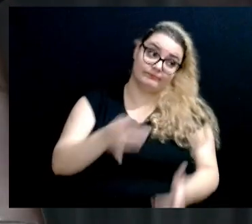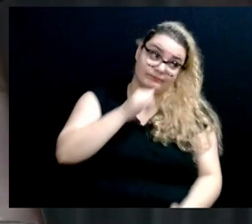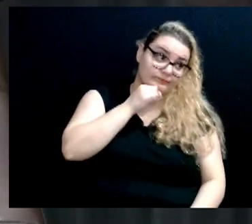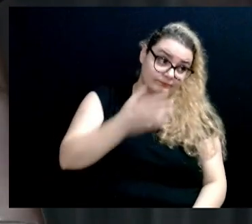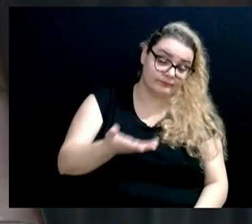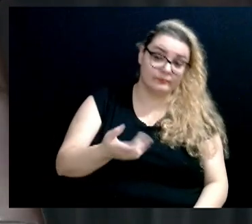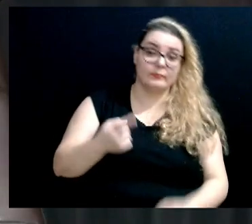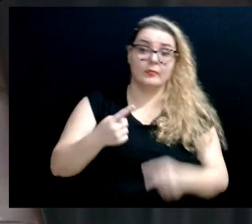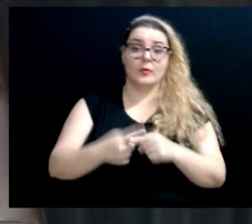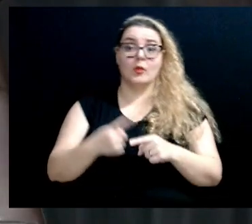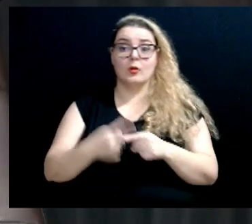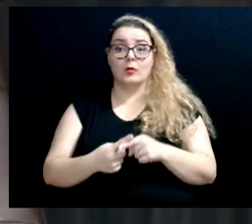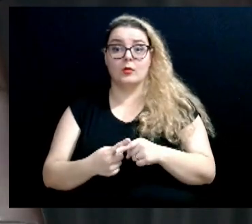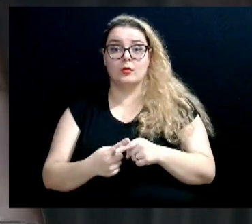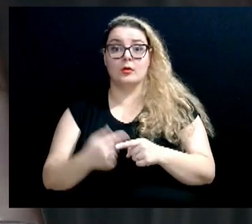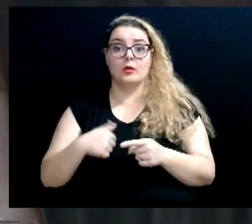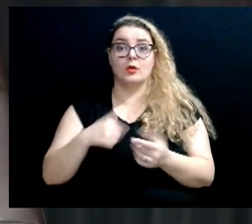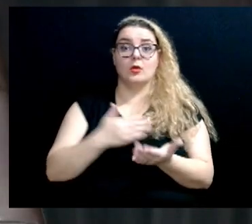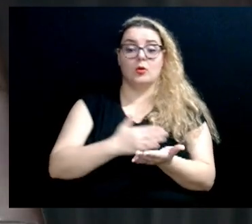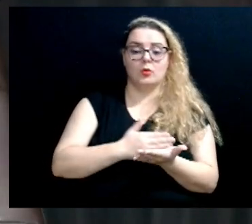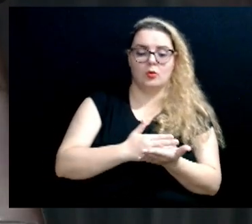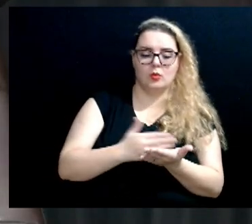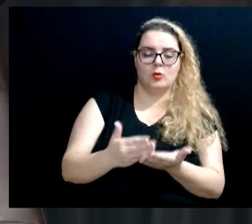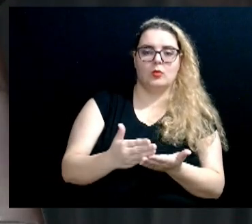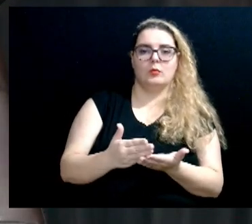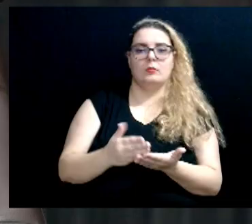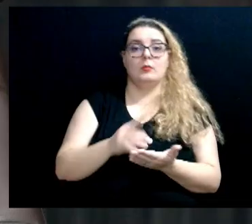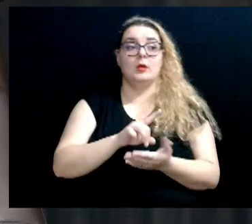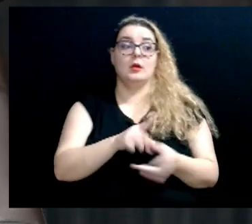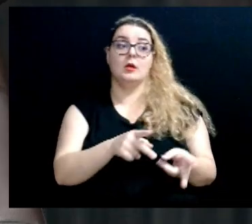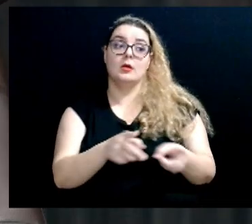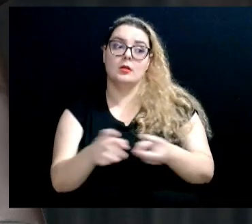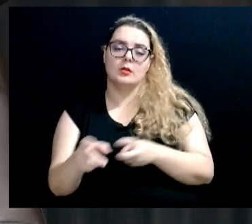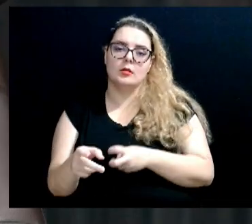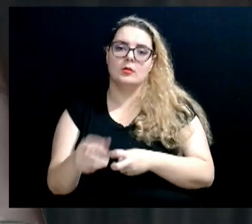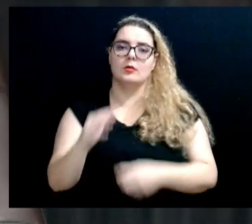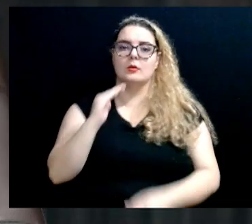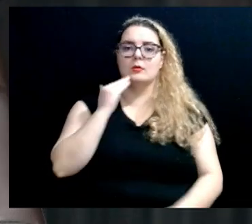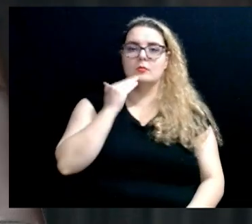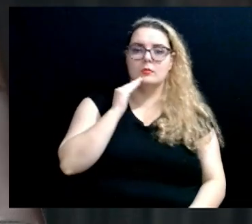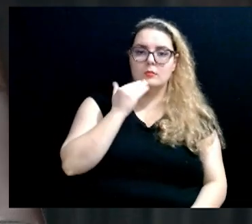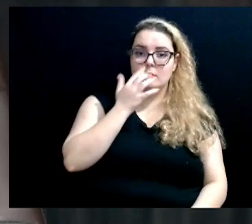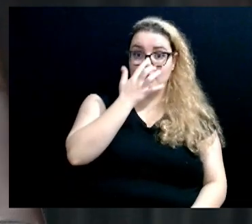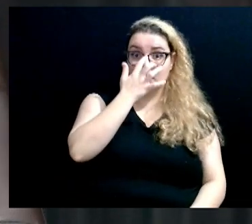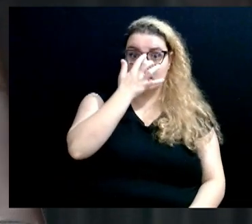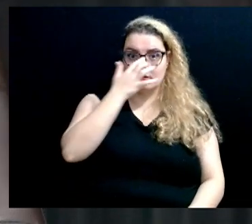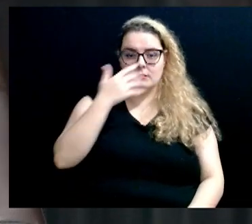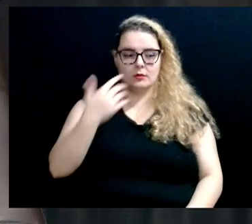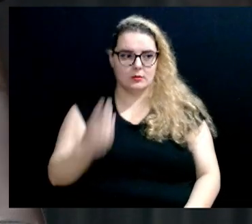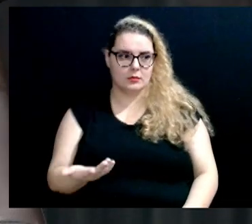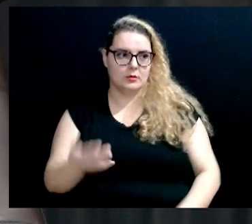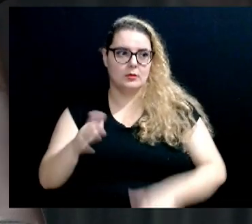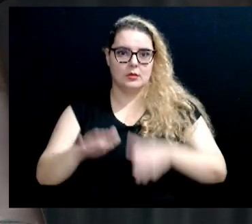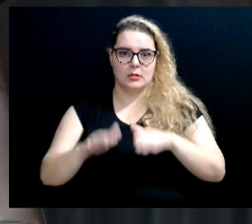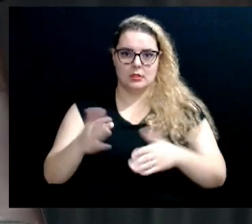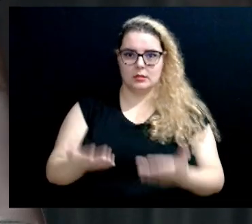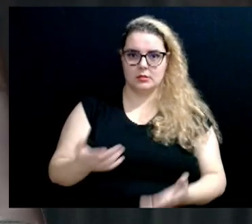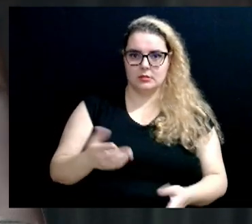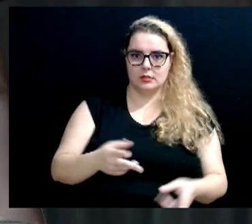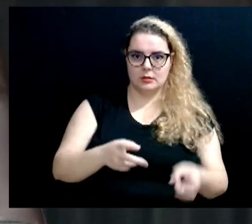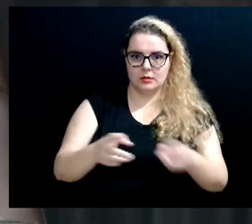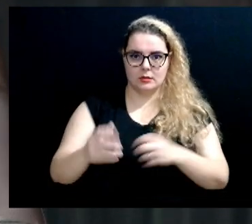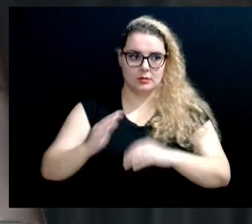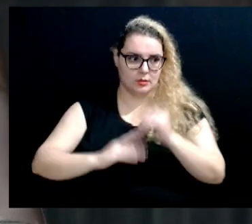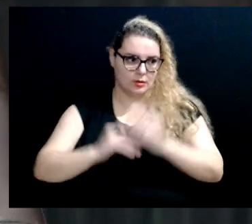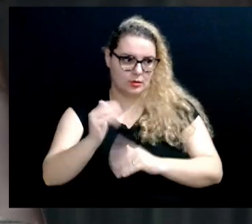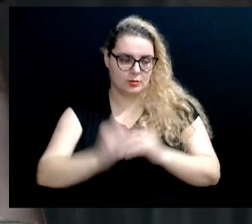eu começo a não perceber uma falha, né? Então, assim, muitas vezes a gente olha profissional que trabalha em risco, né? E